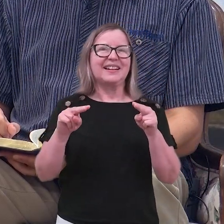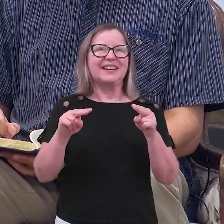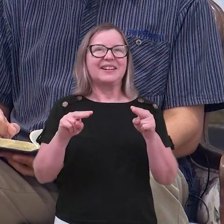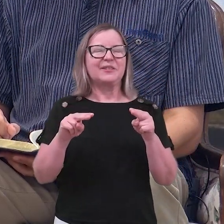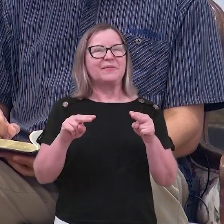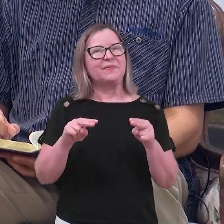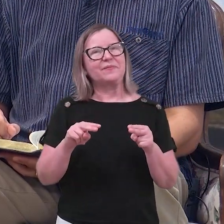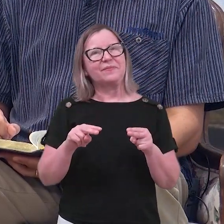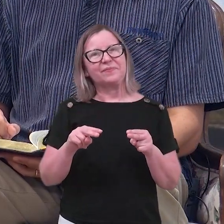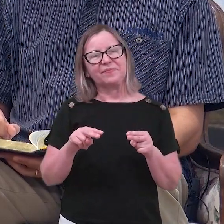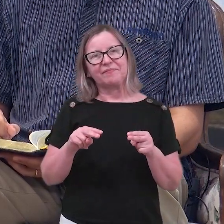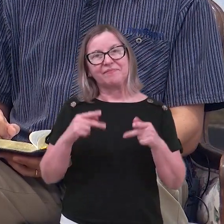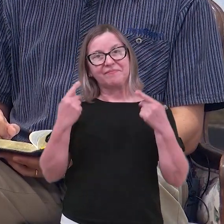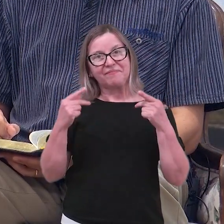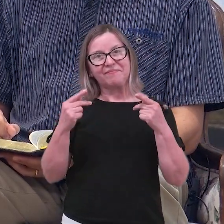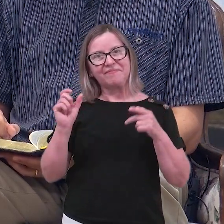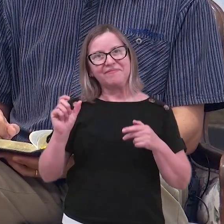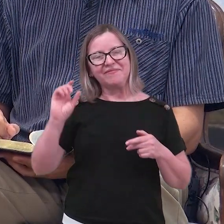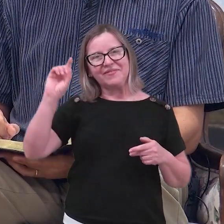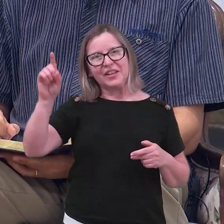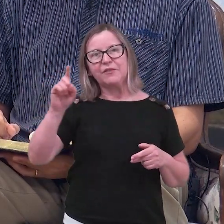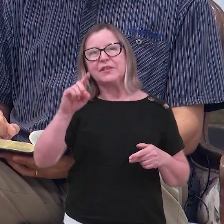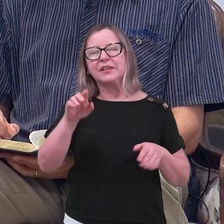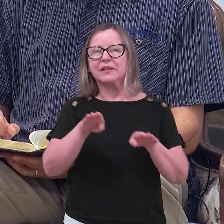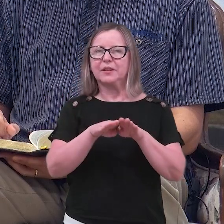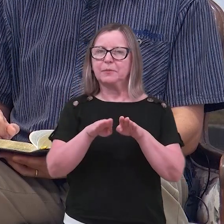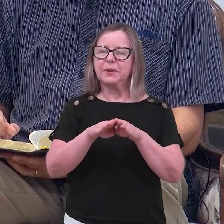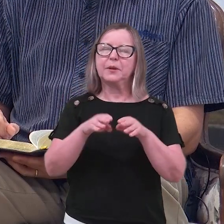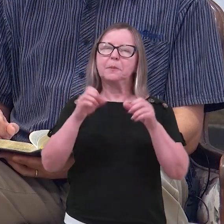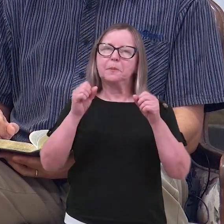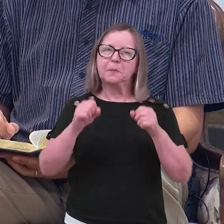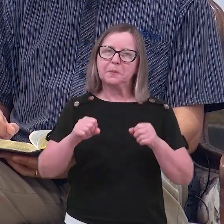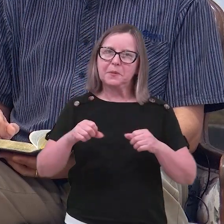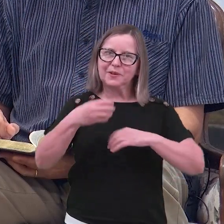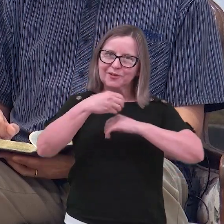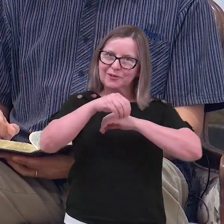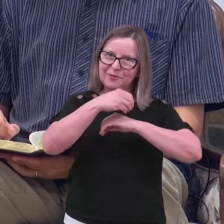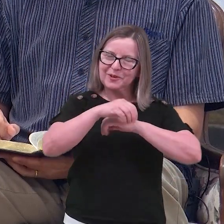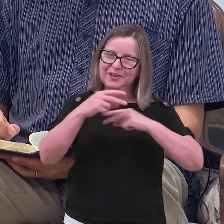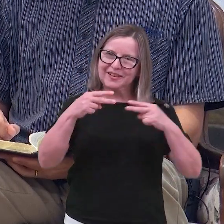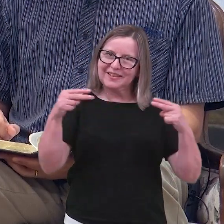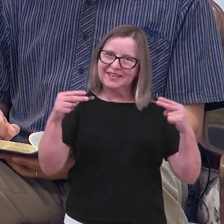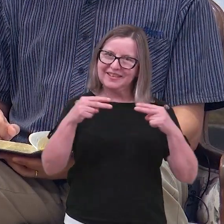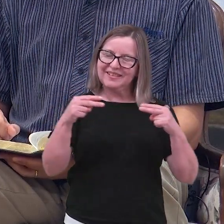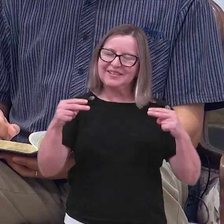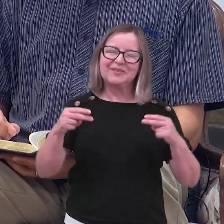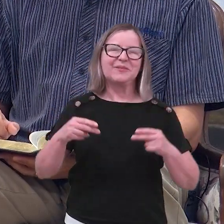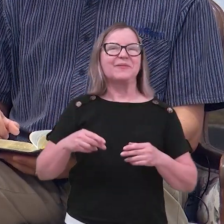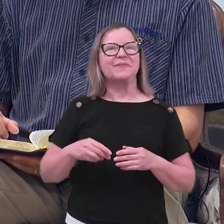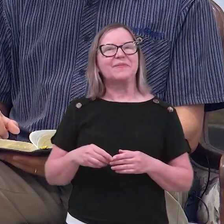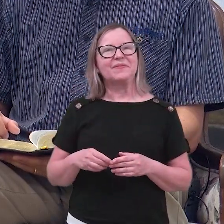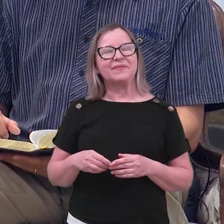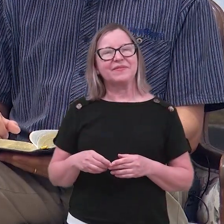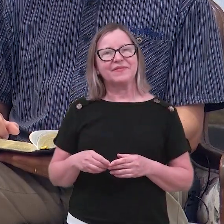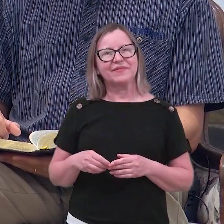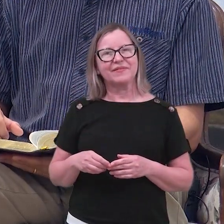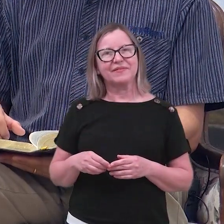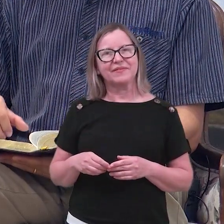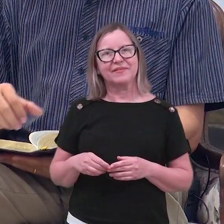de Deus, e você também pode fazer o mesmo compartilhando com outras pessoas. A